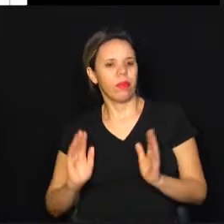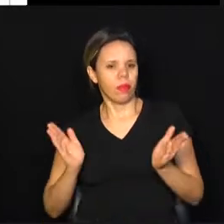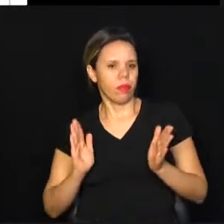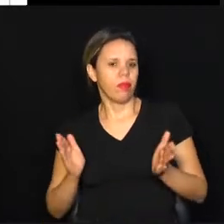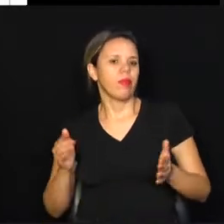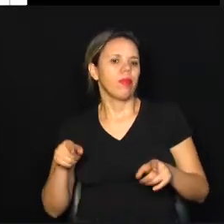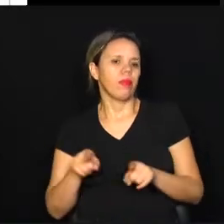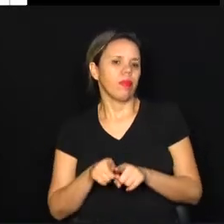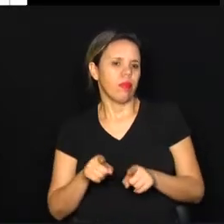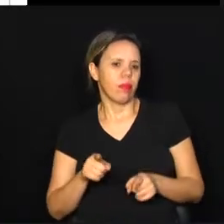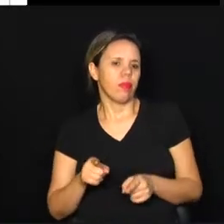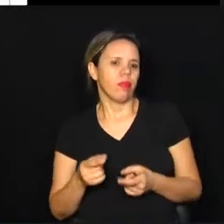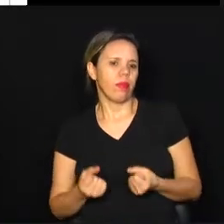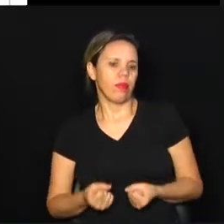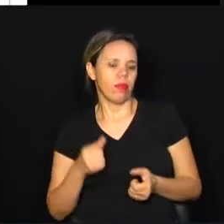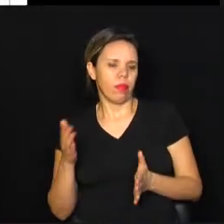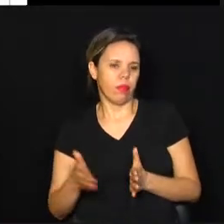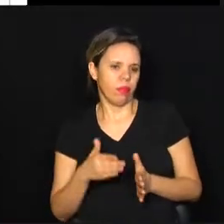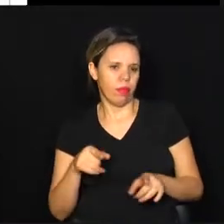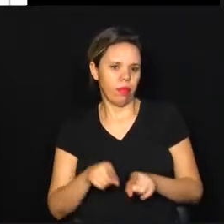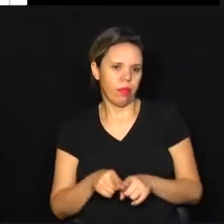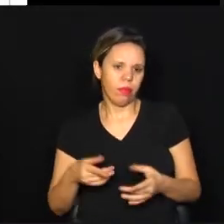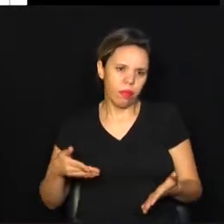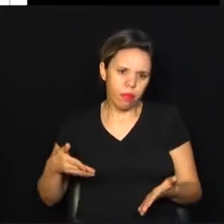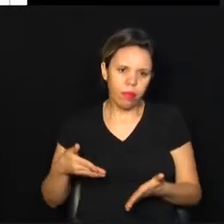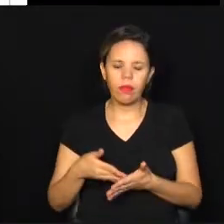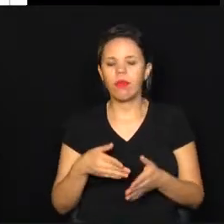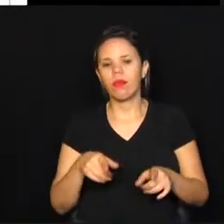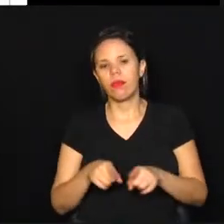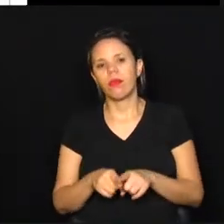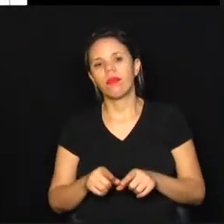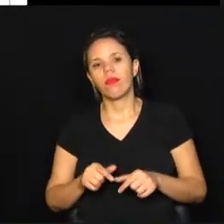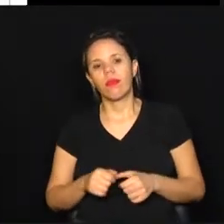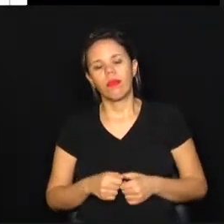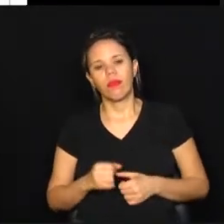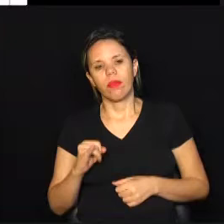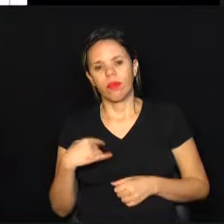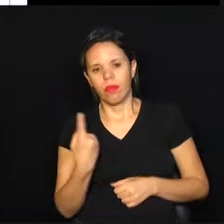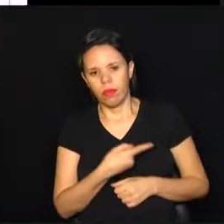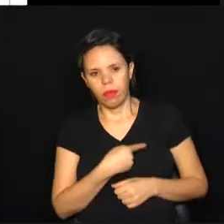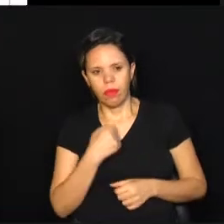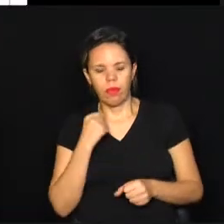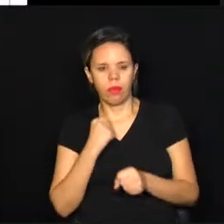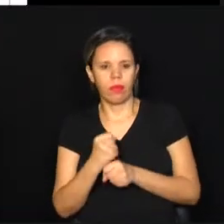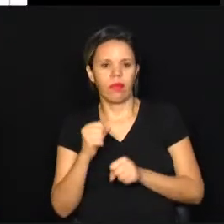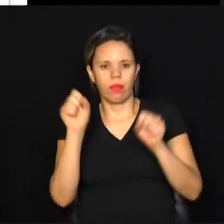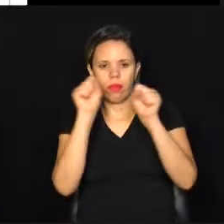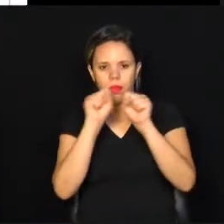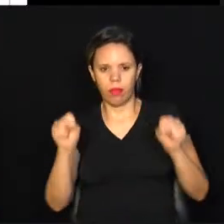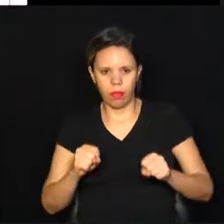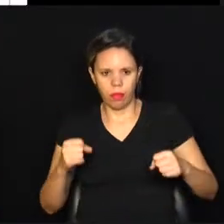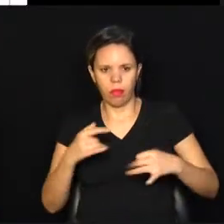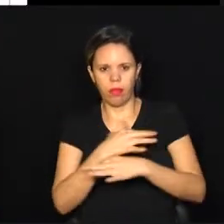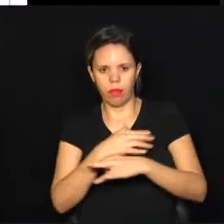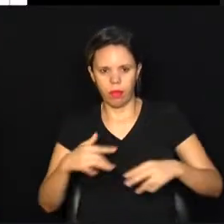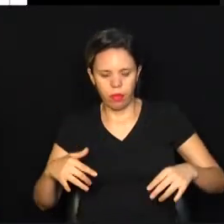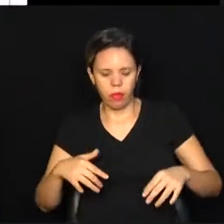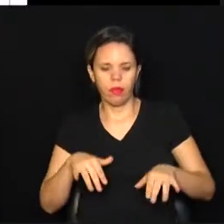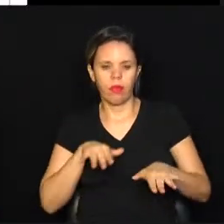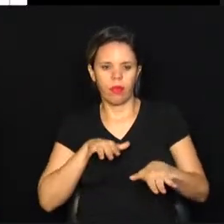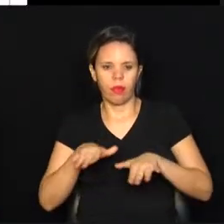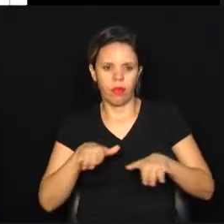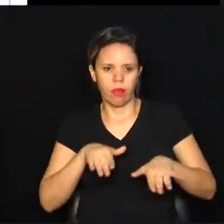barreira. Ele cinde e reforça a barreira. Agora, se a gente constrói sistemas de mobilidades ao